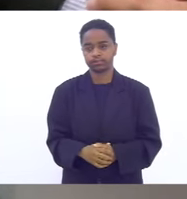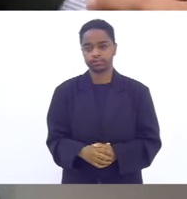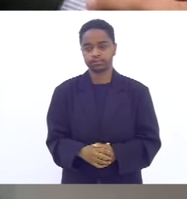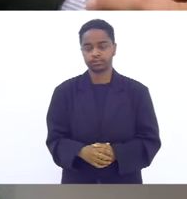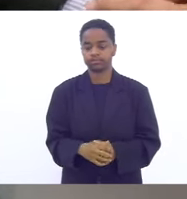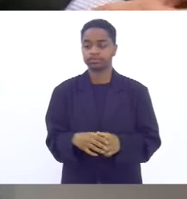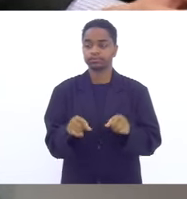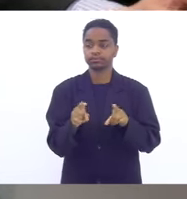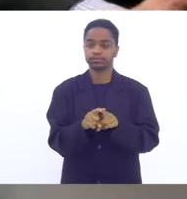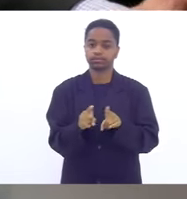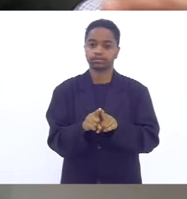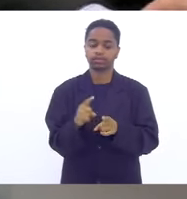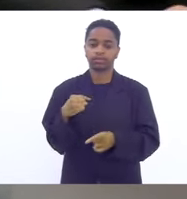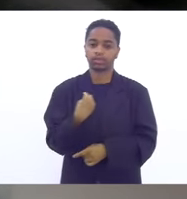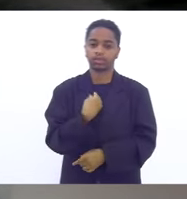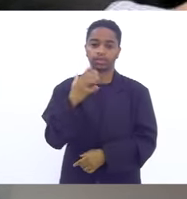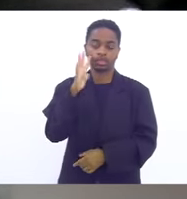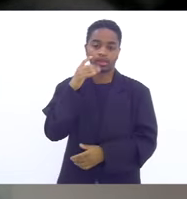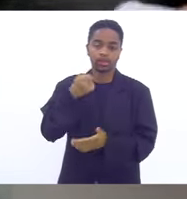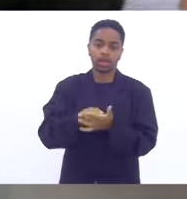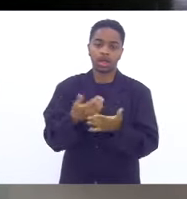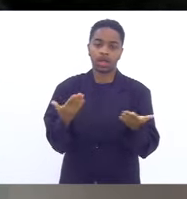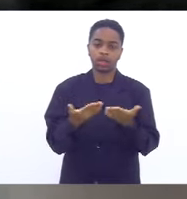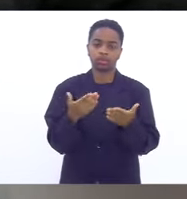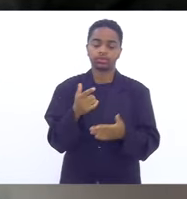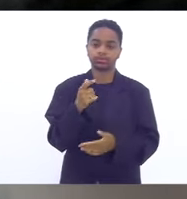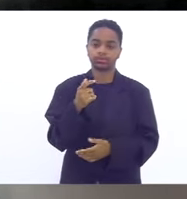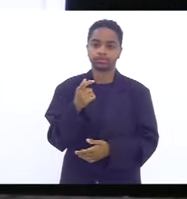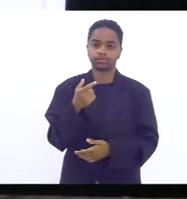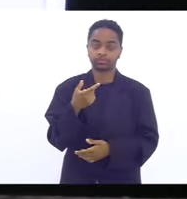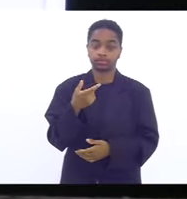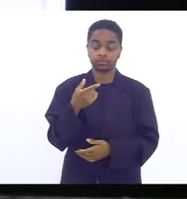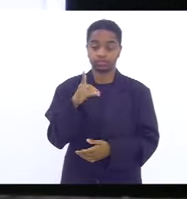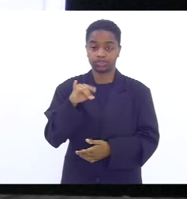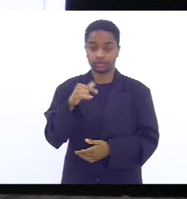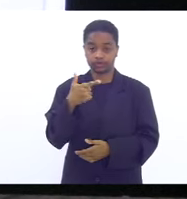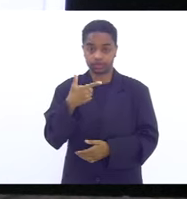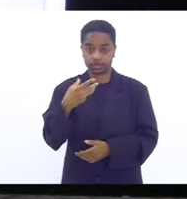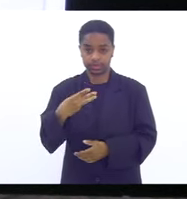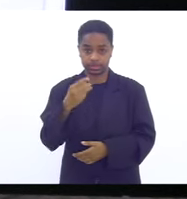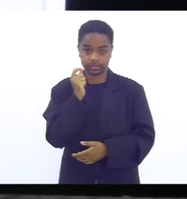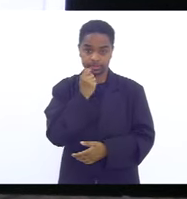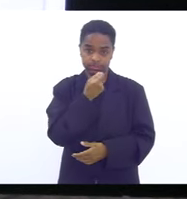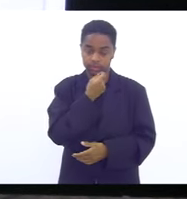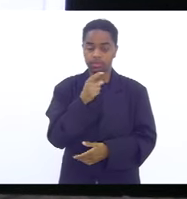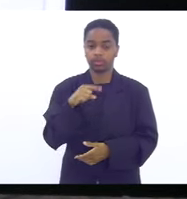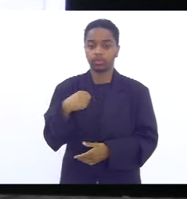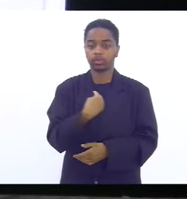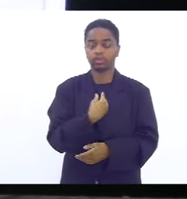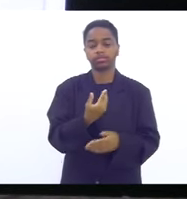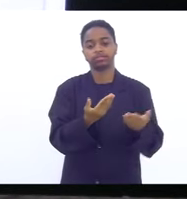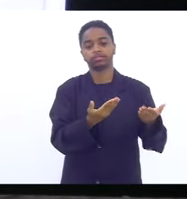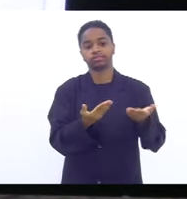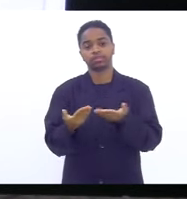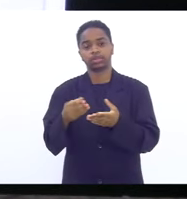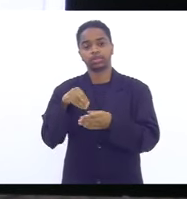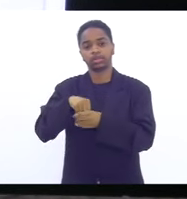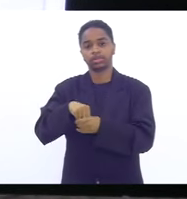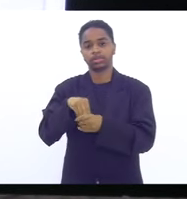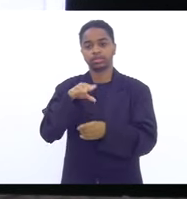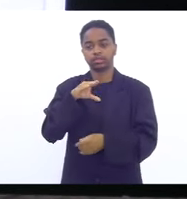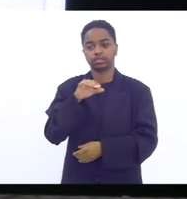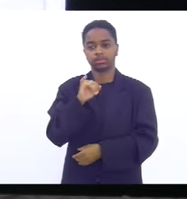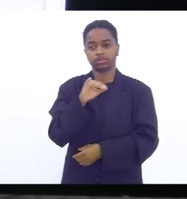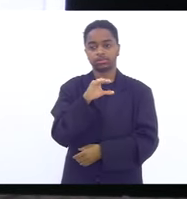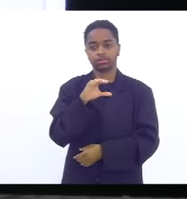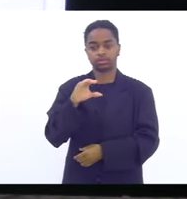nós tomamos a decisão, agora em setembro de 23, de levar a sede dessa coordenadoria para dentro do CICC, entendendo que esse local,